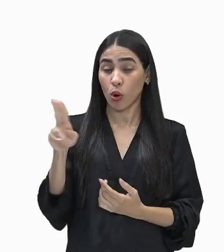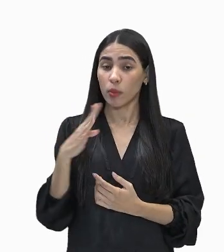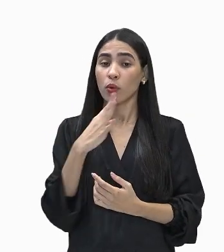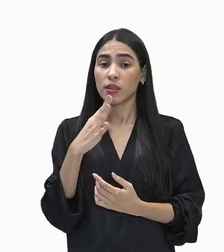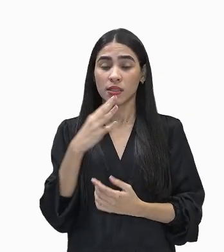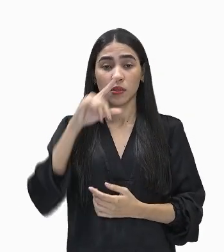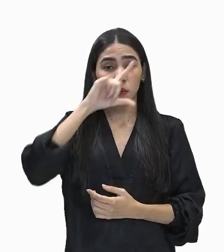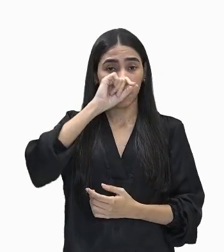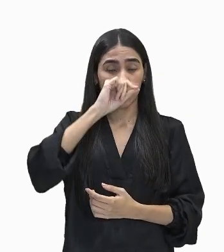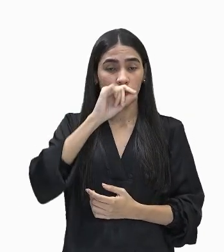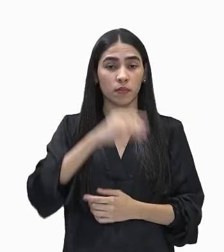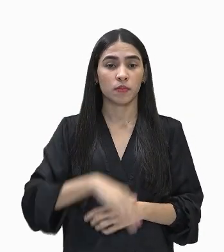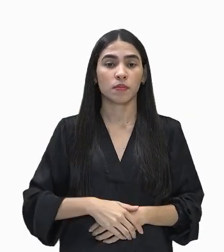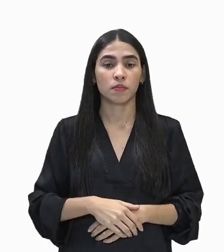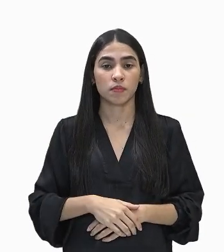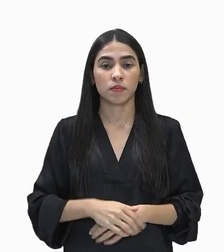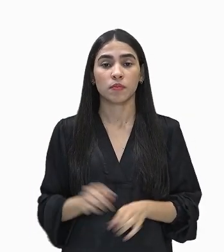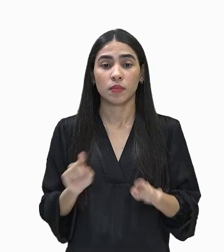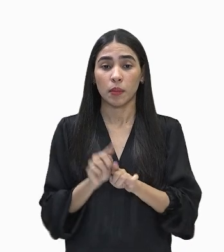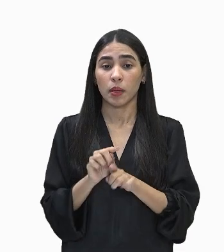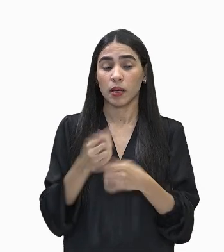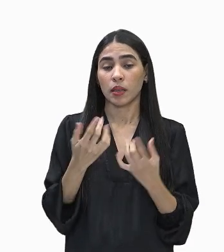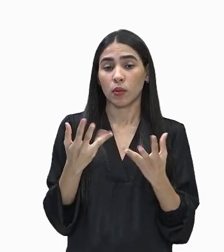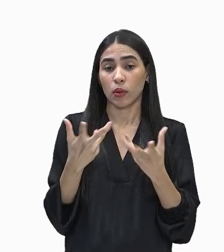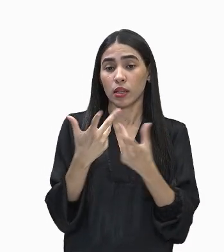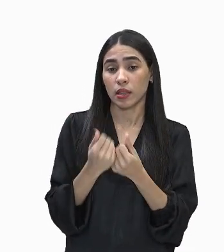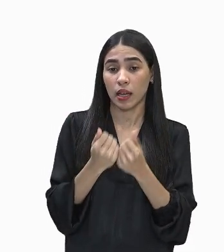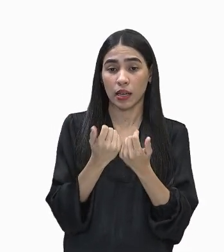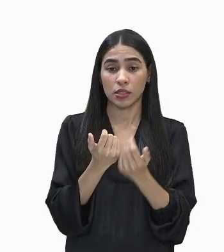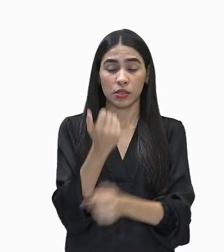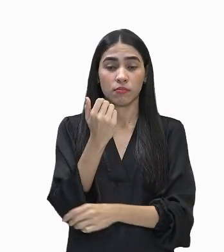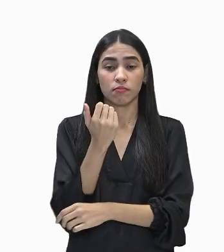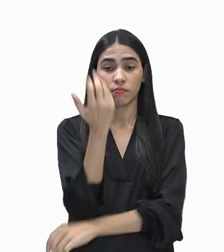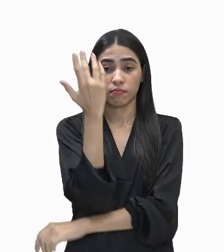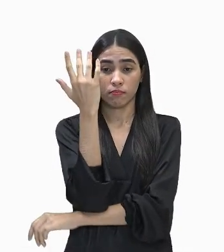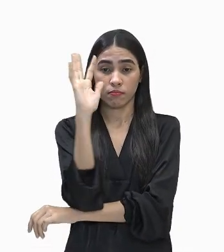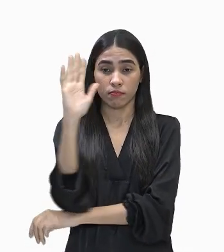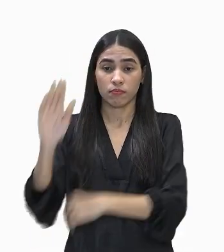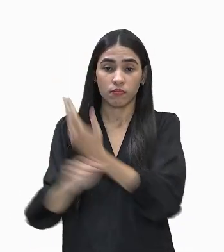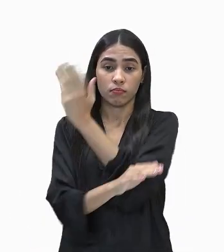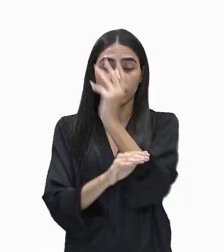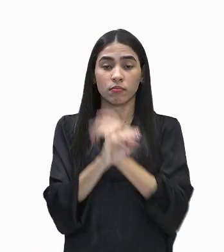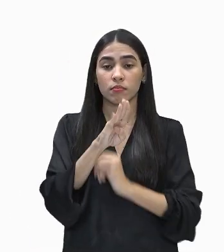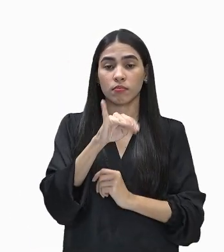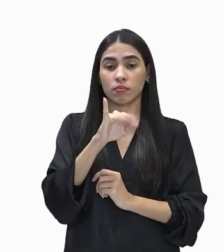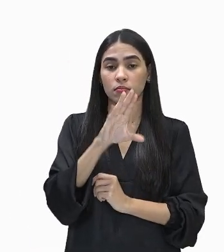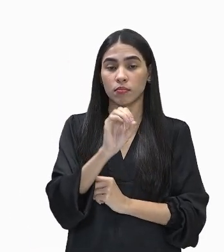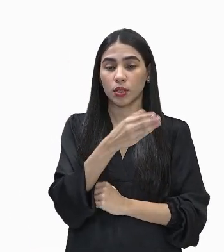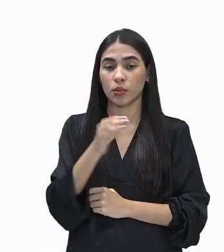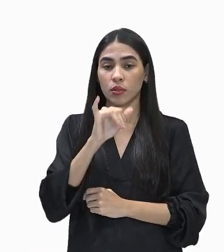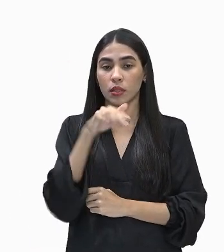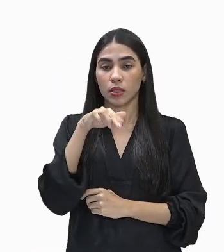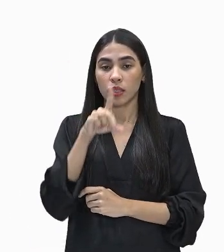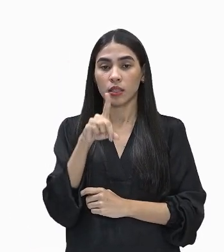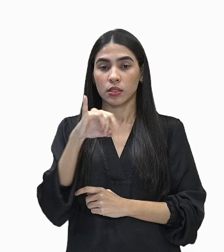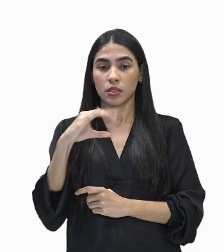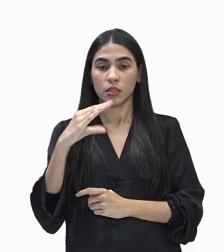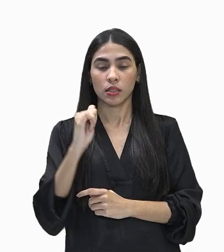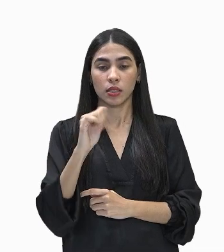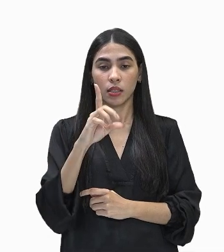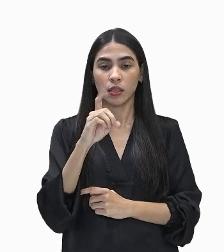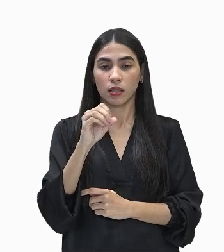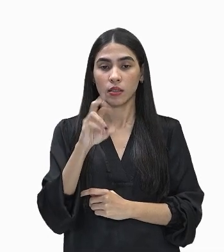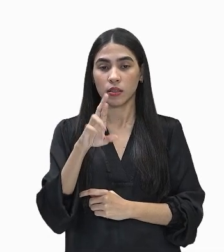a indicação da qualidade ambiental, elas vão ser bioindicadores, que é a presença ou ausência delas, ou